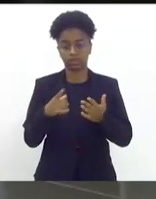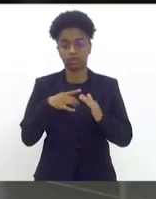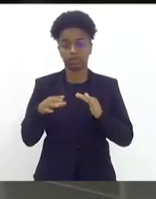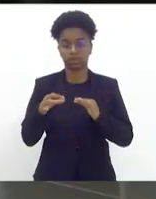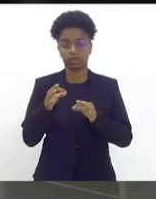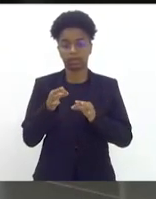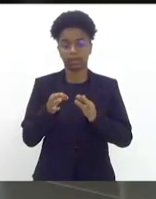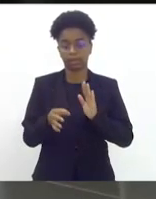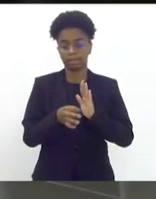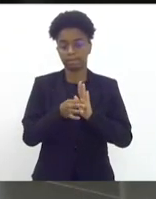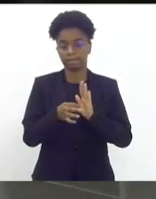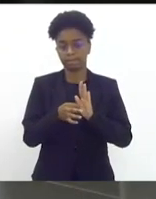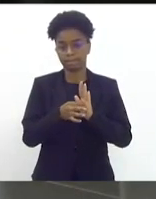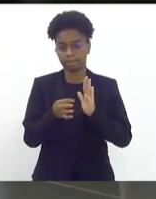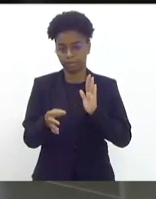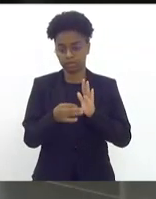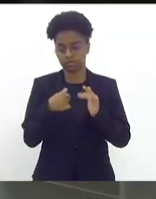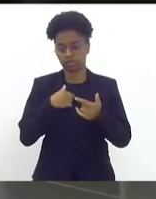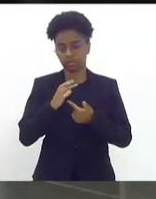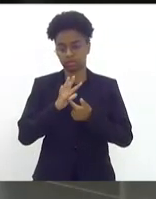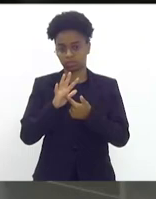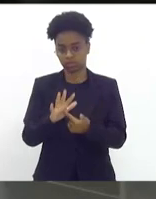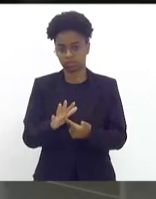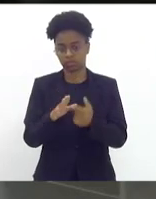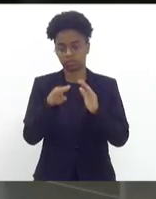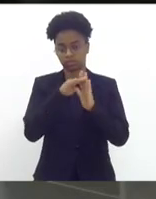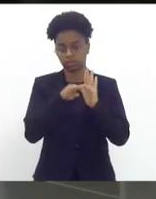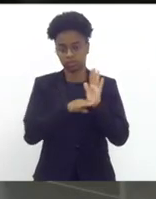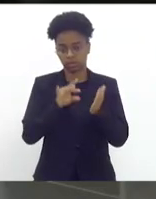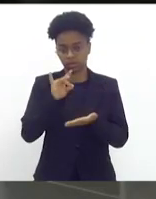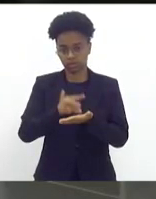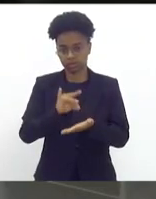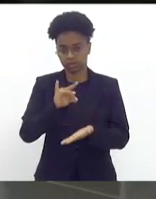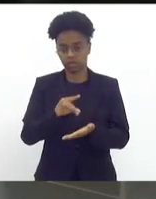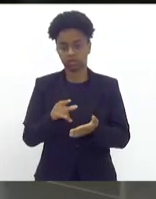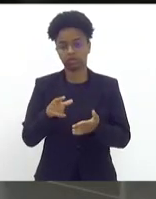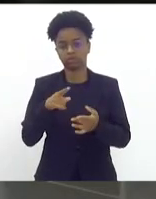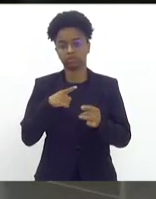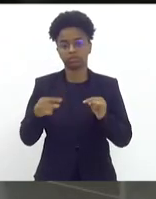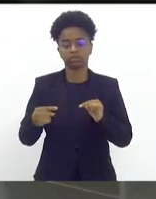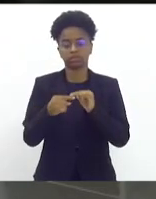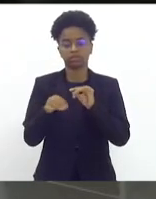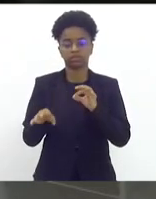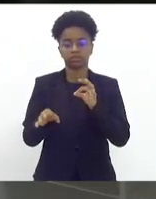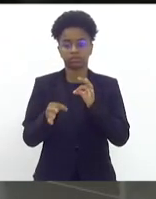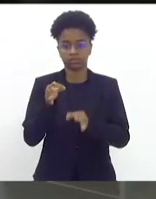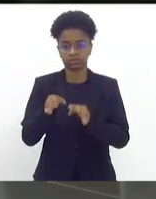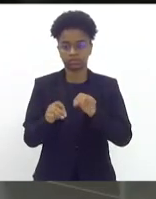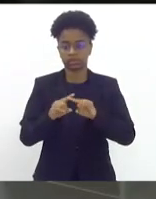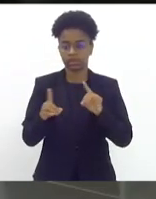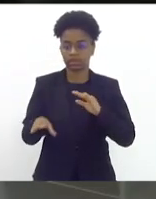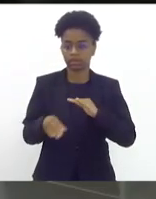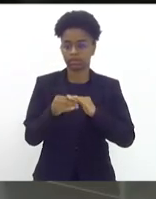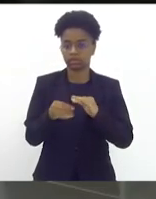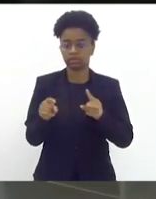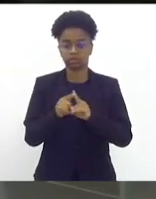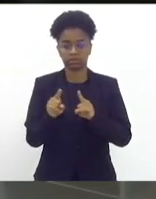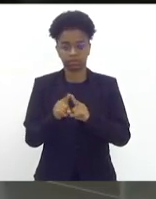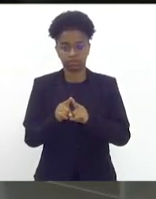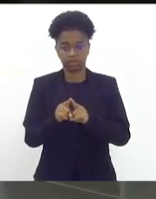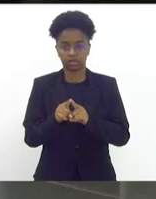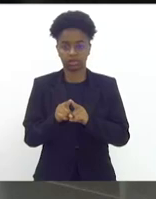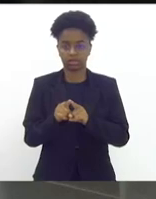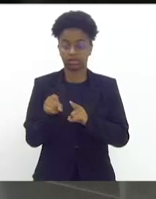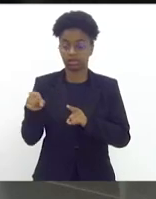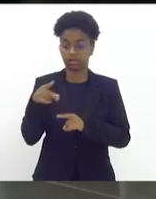que apresentei na pauta original, para juridicidade com emenda, para também, como bem aduziu o